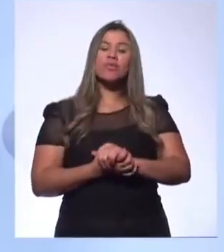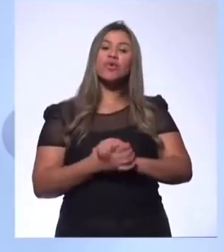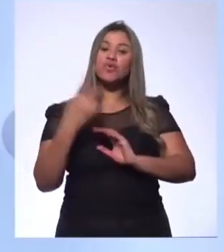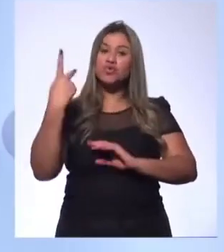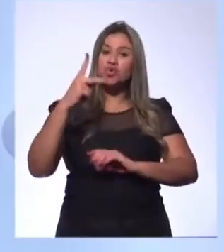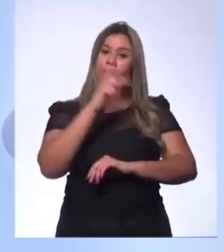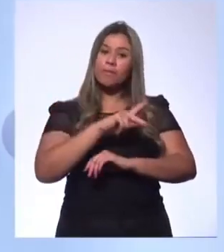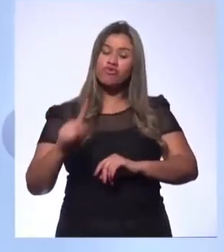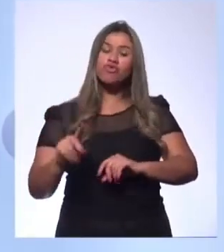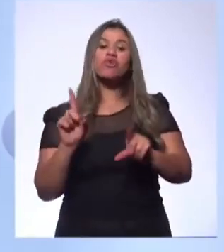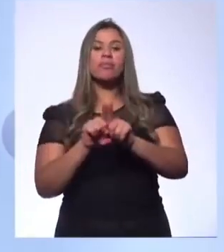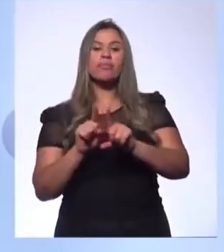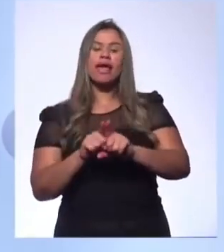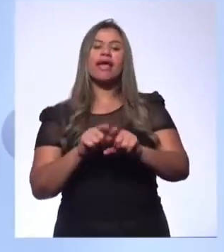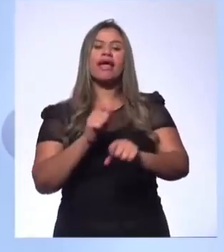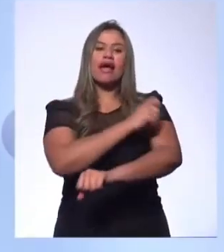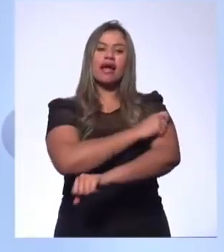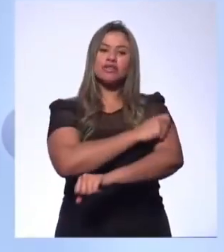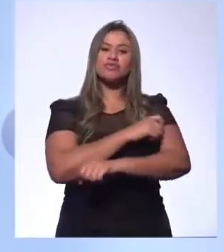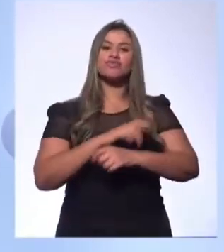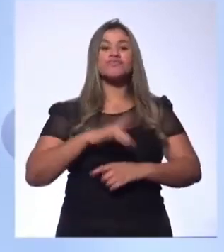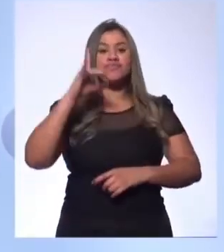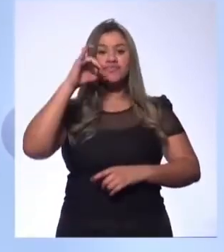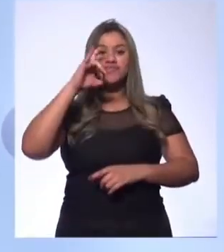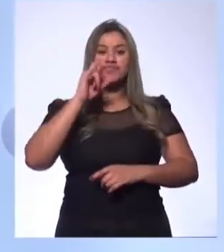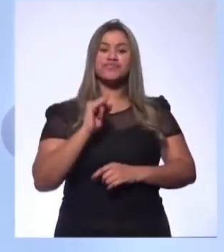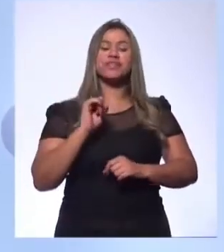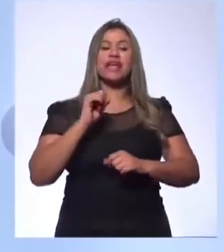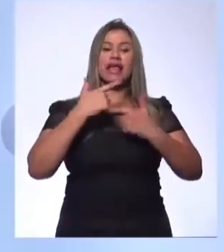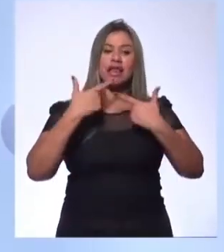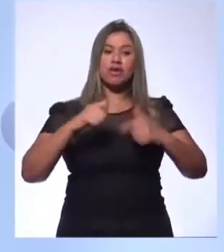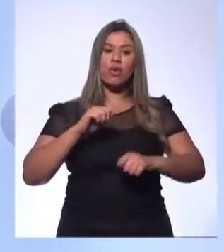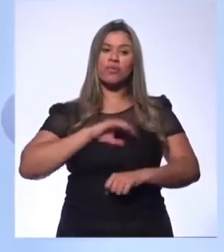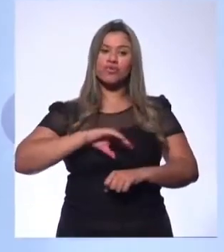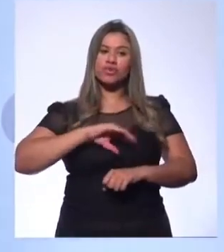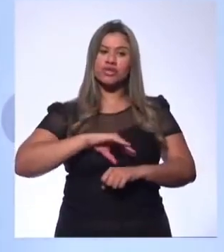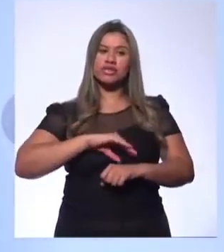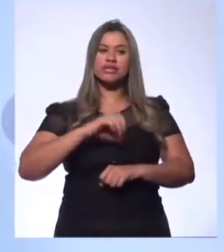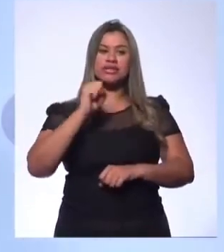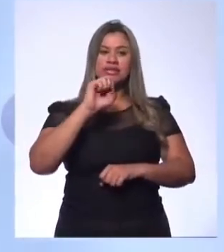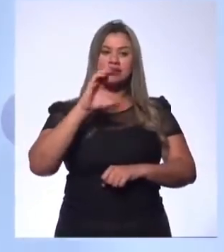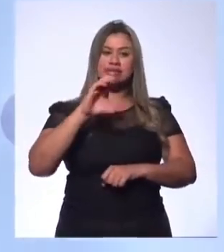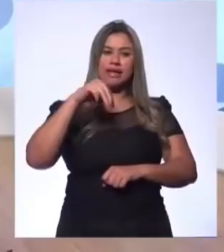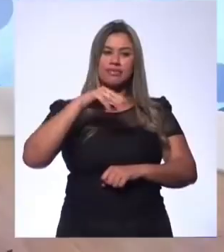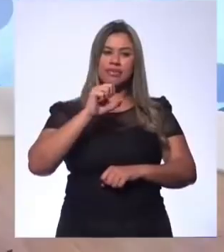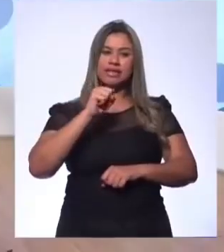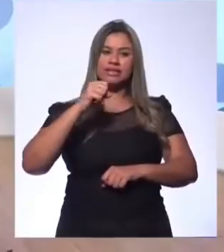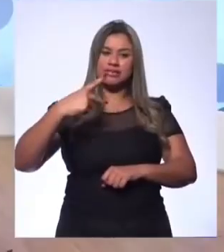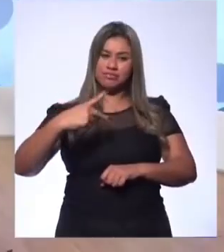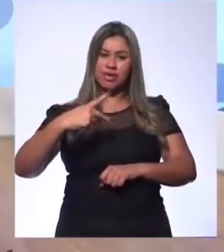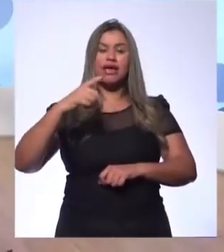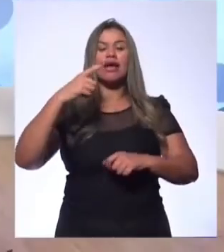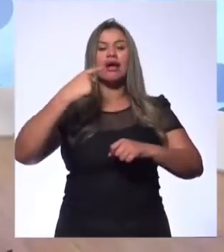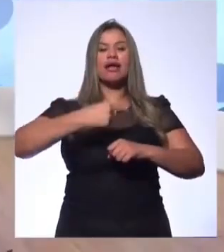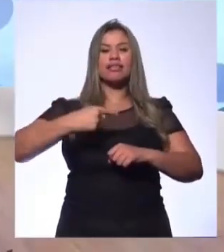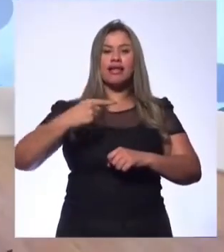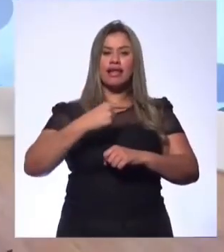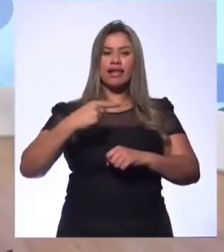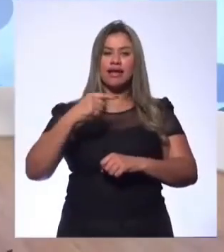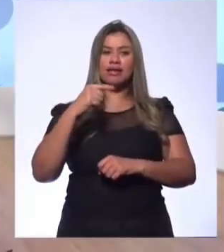no nosso Instagram, né? Língua Portuguesa, CMSP_EM. É isso, professor? Acertei? Sim, eu sempre esqueço, eu sou horrível Língua nisso.